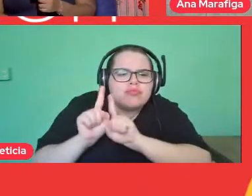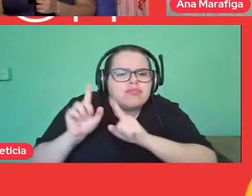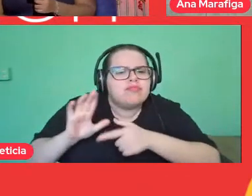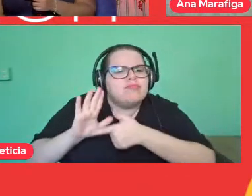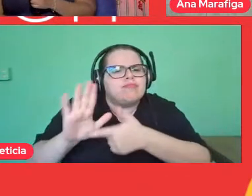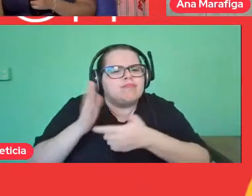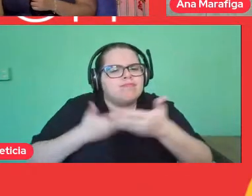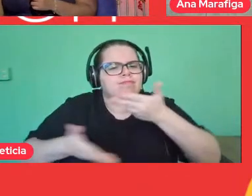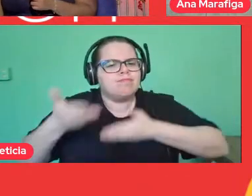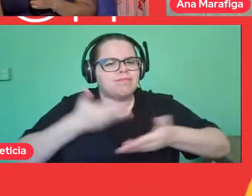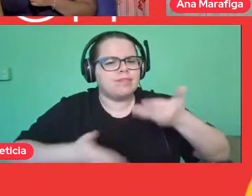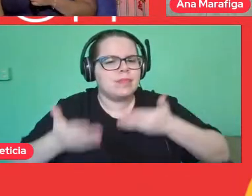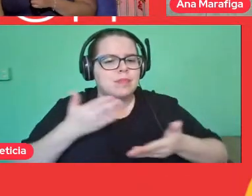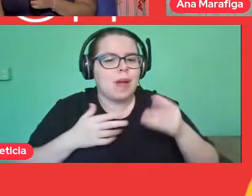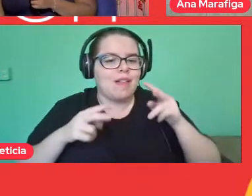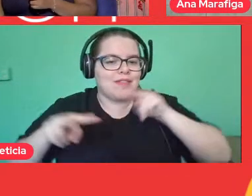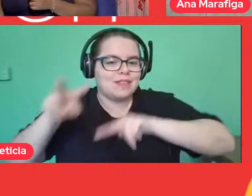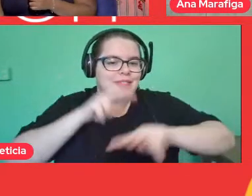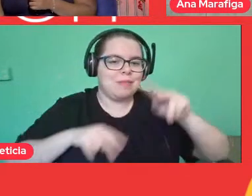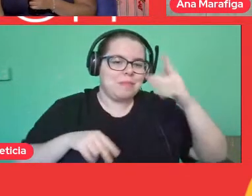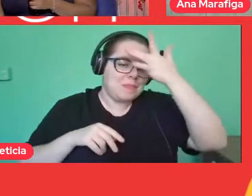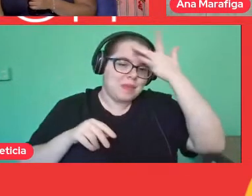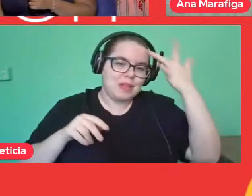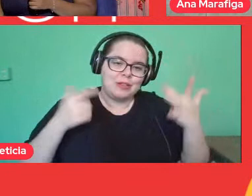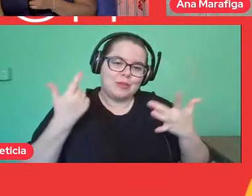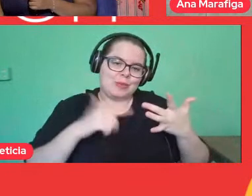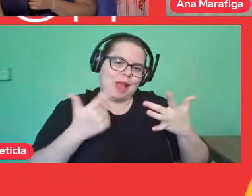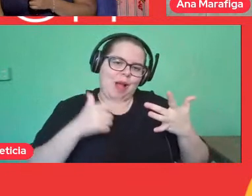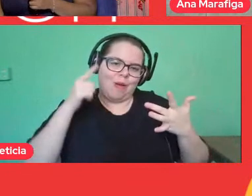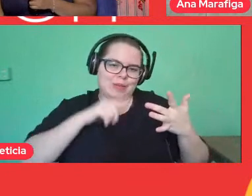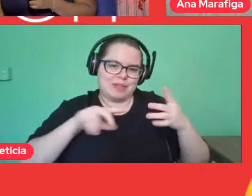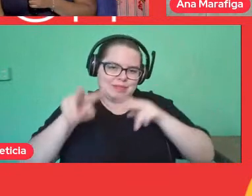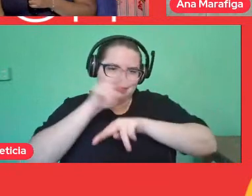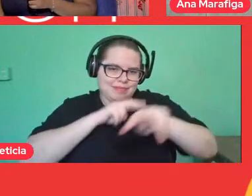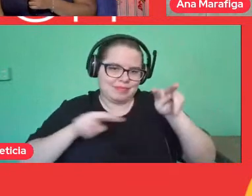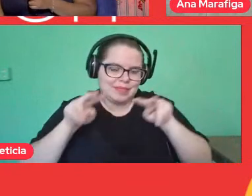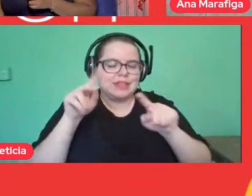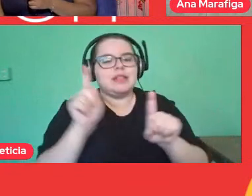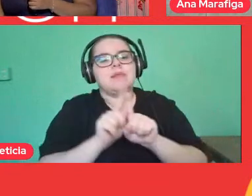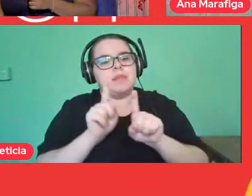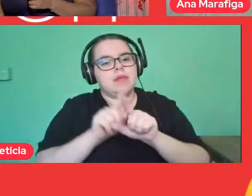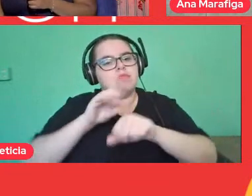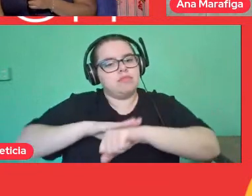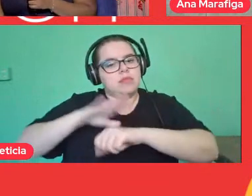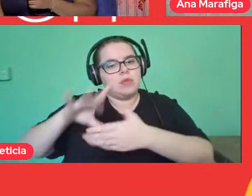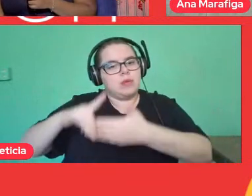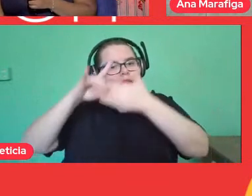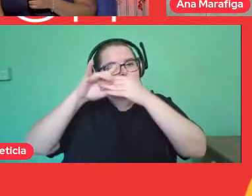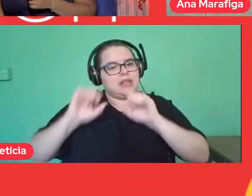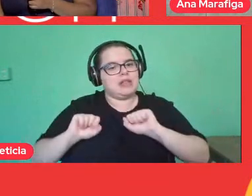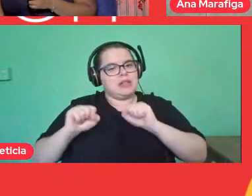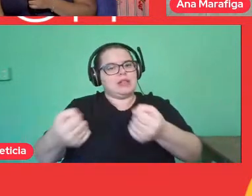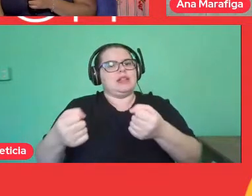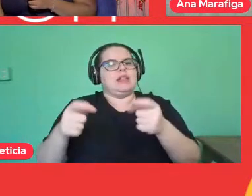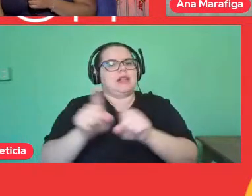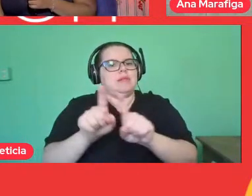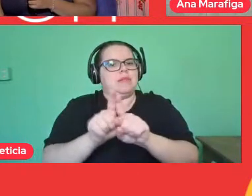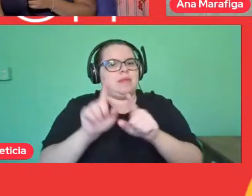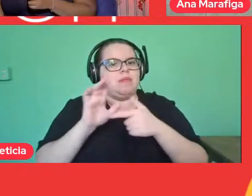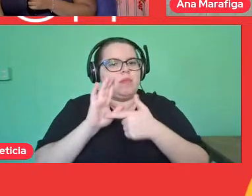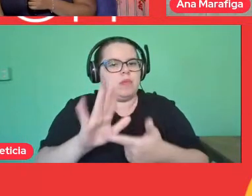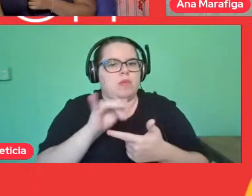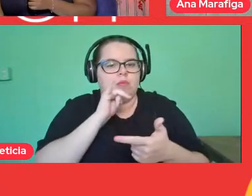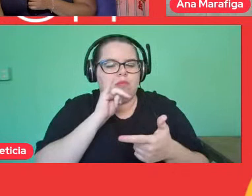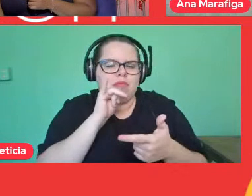ali, uma visão que talvez aquelas pessoas não estão ainda conseguindo enxergar. E é preciso para o líder fazer um esforço um pouco sobre isso, sair às vezes um